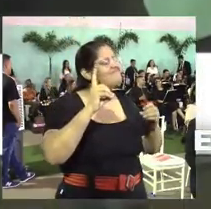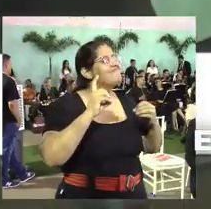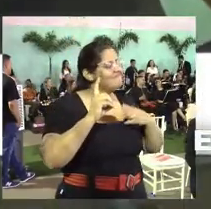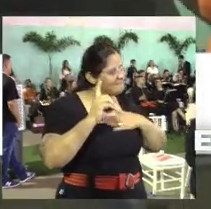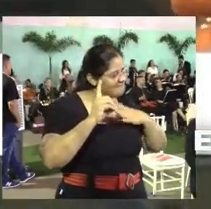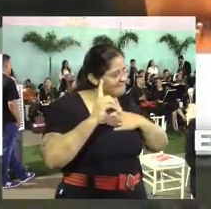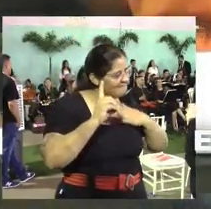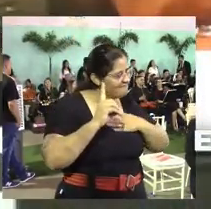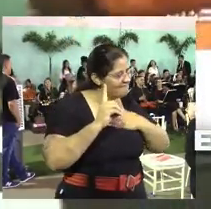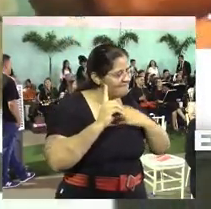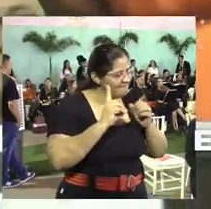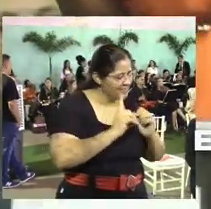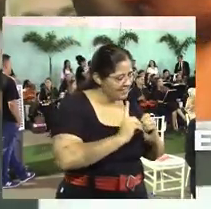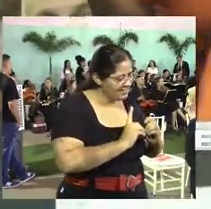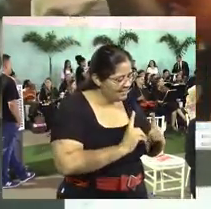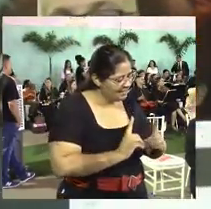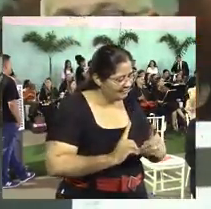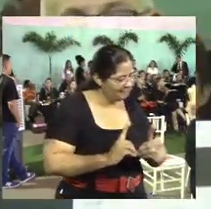e acalma